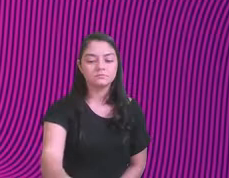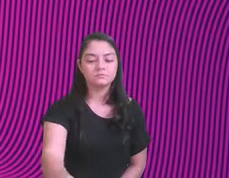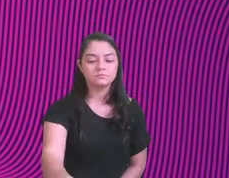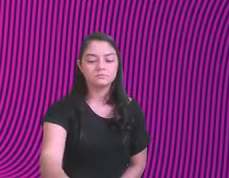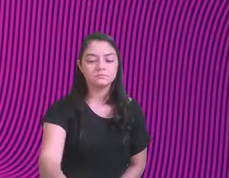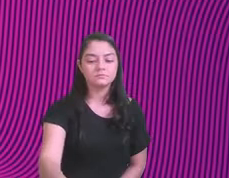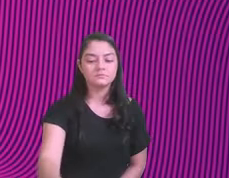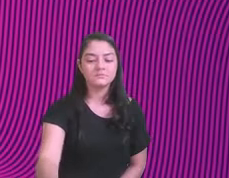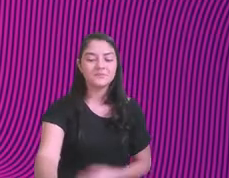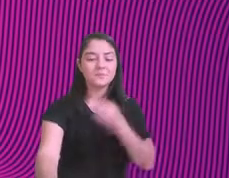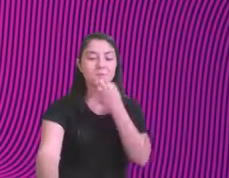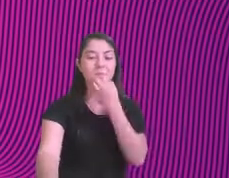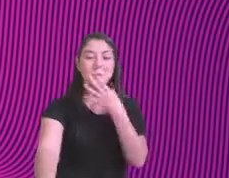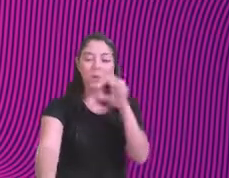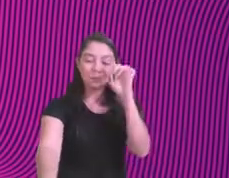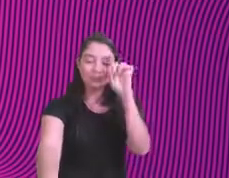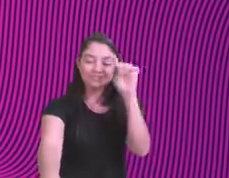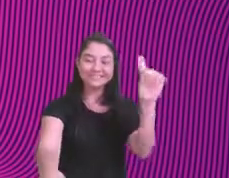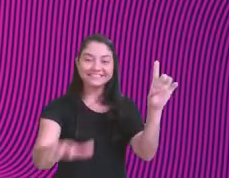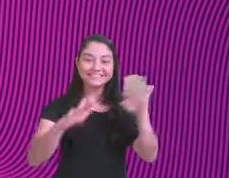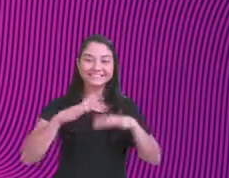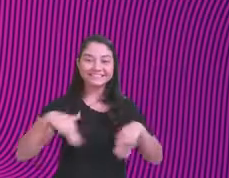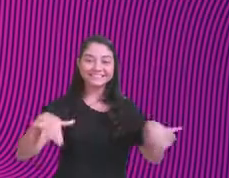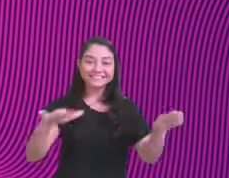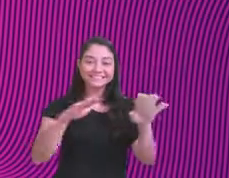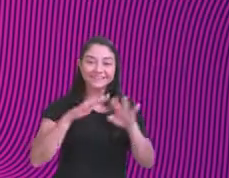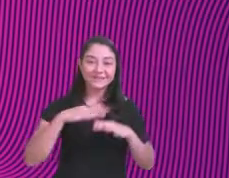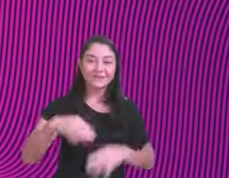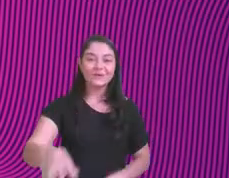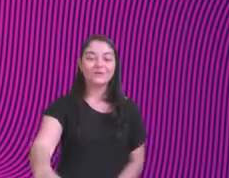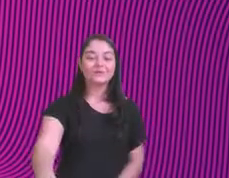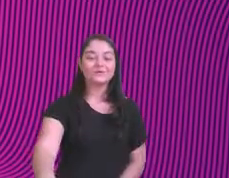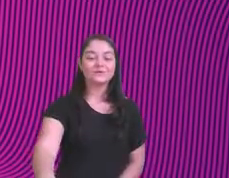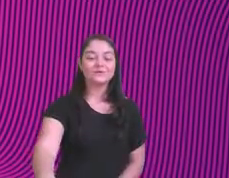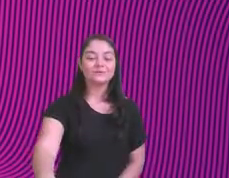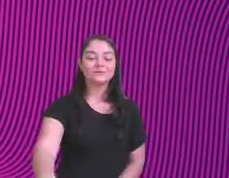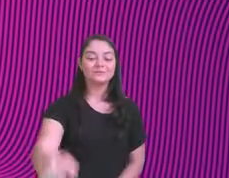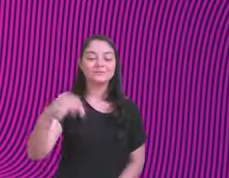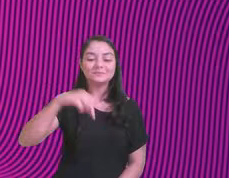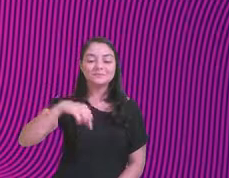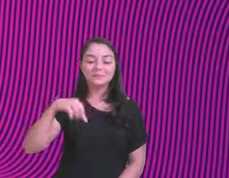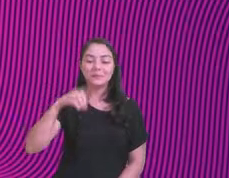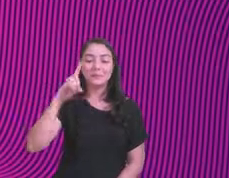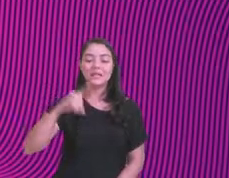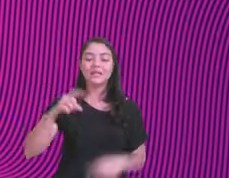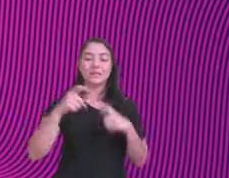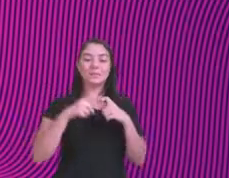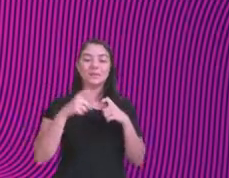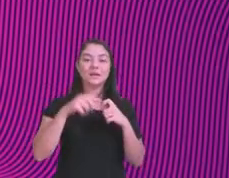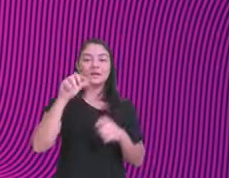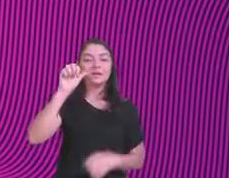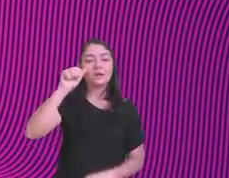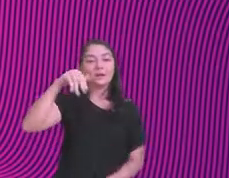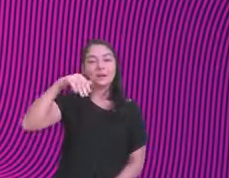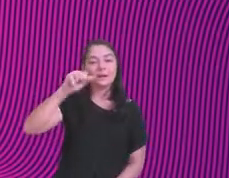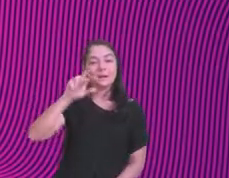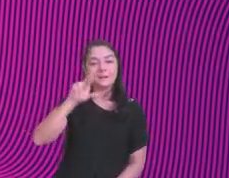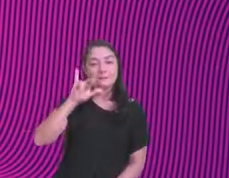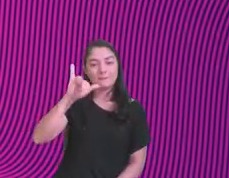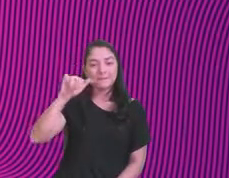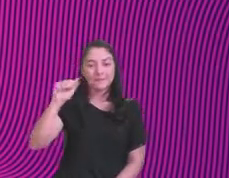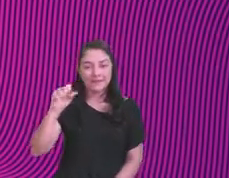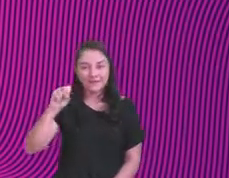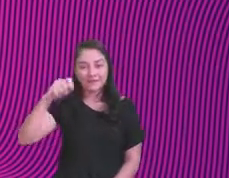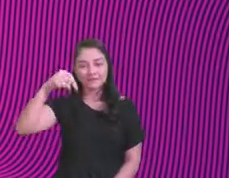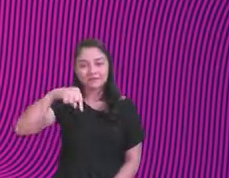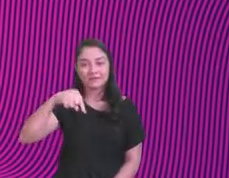Bom dia a todos. Eu sou Daniela Pesutti, oncologista aqui de São Paulo, do Américas Oncologia, e é um grande prazer